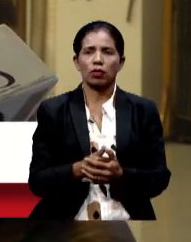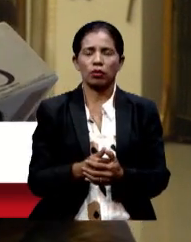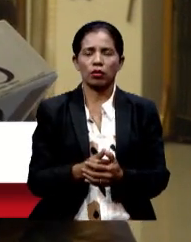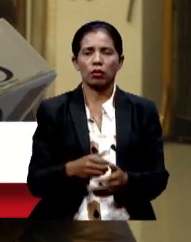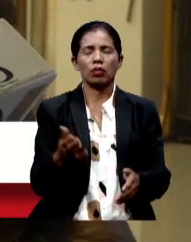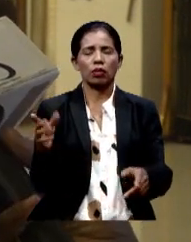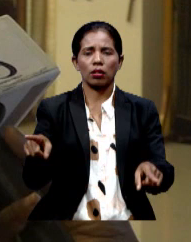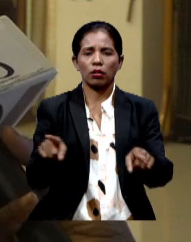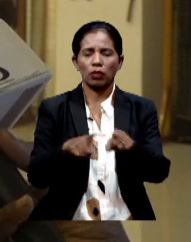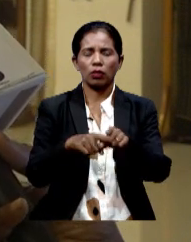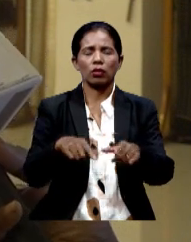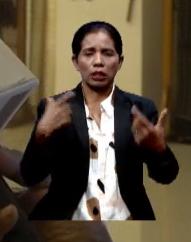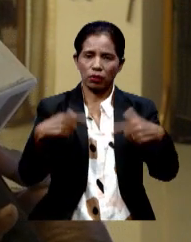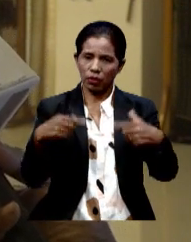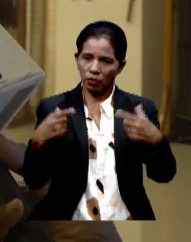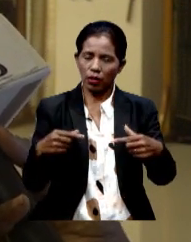Oposição àquilo,